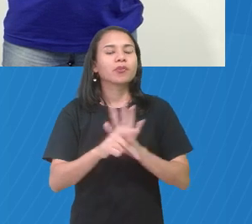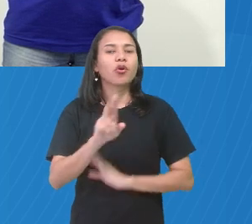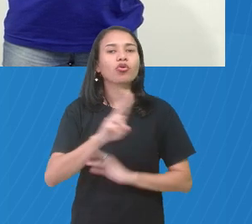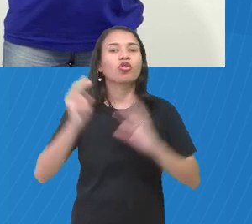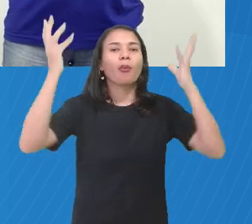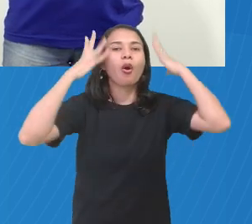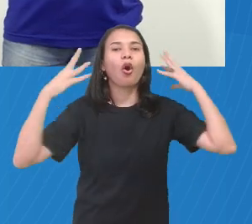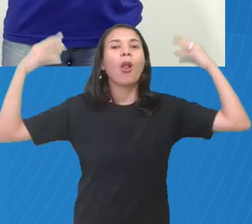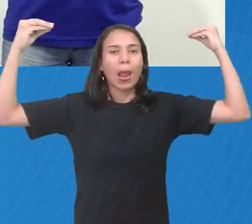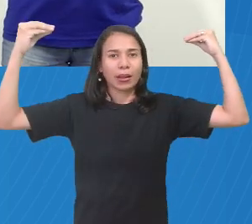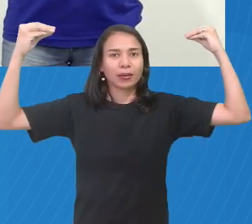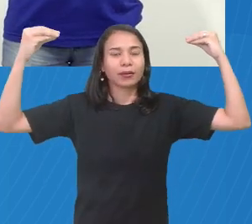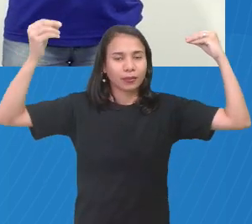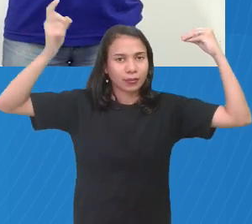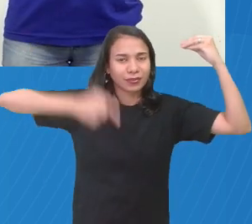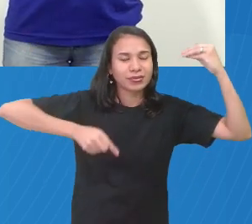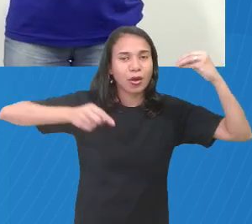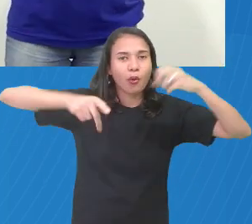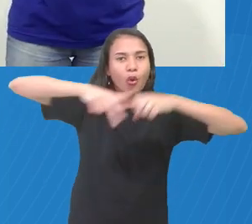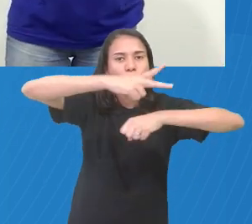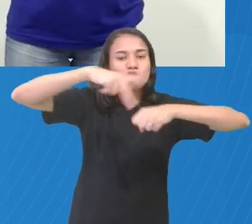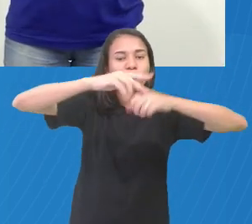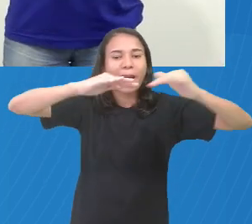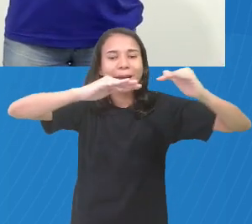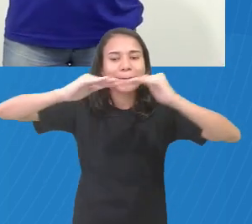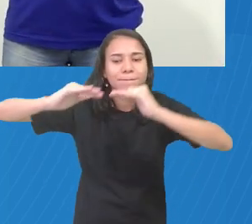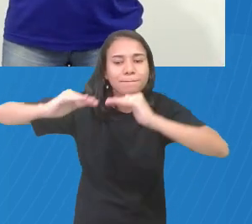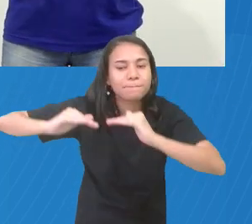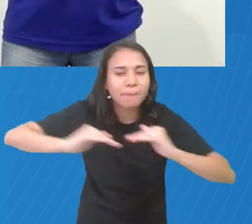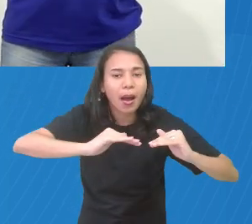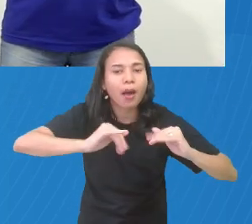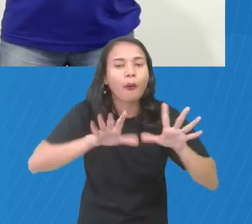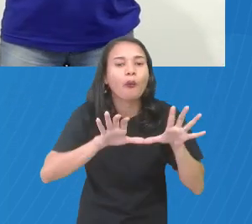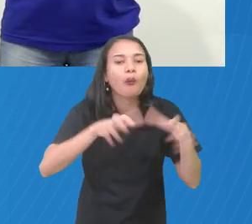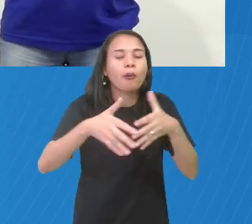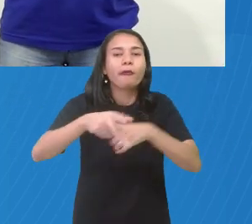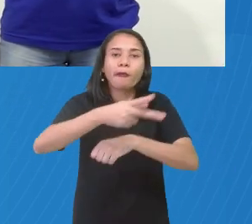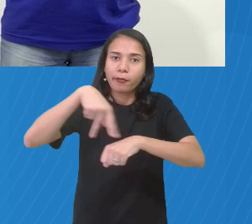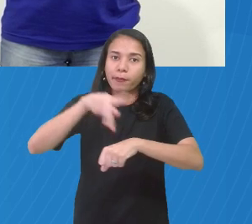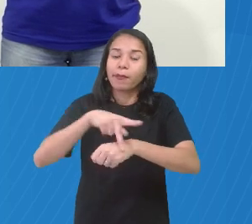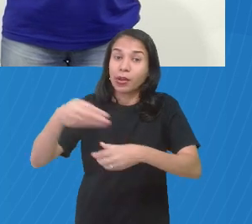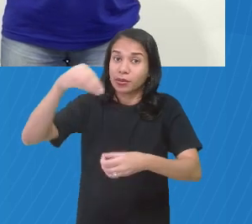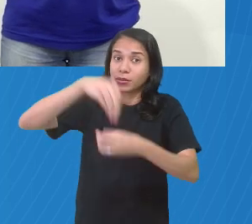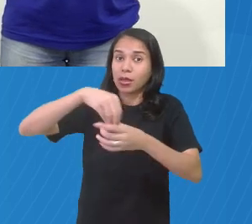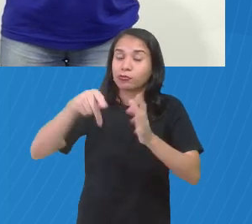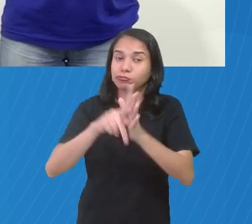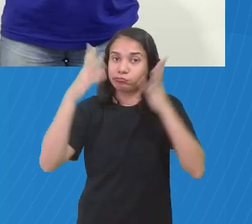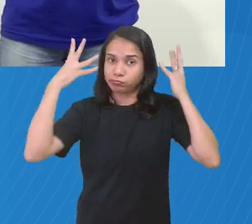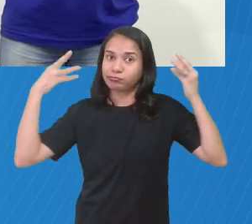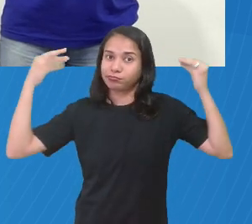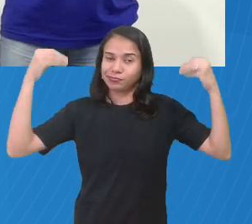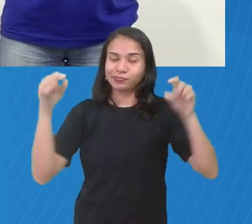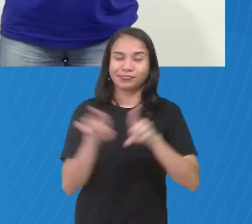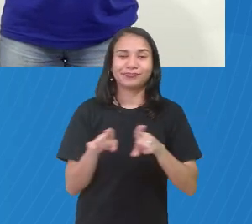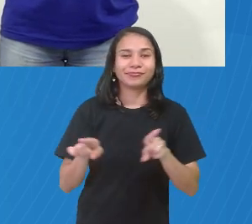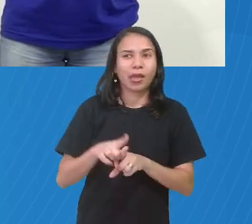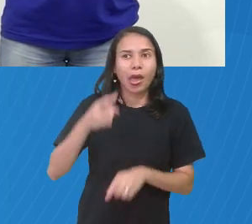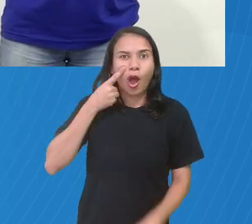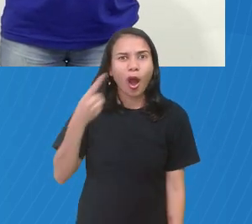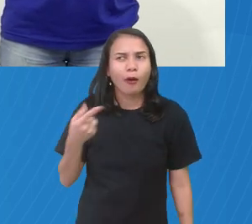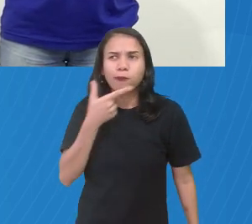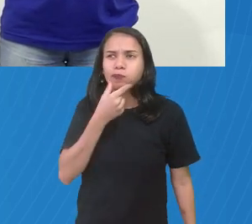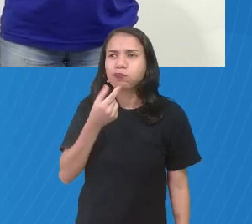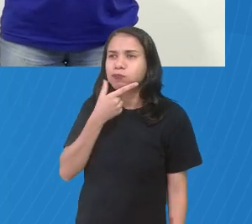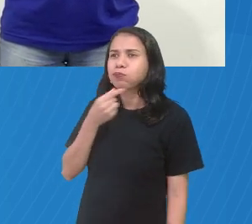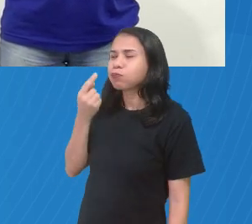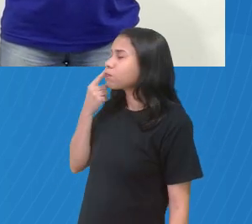Holanda, né? Porque Países Baixos é um conjunto de países e a Holanda está entre esses, tá? Olha como ele era